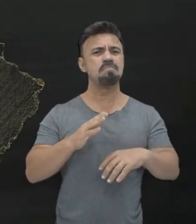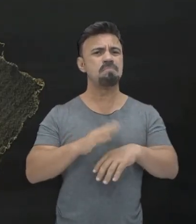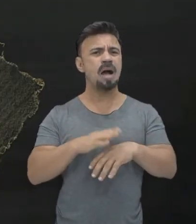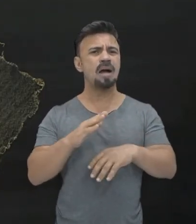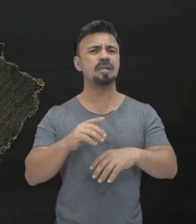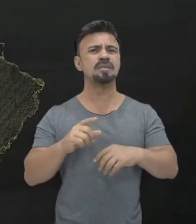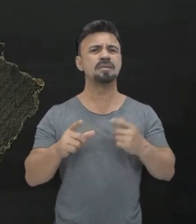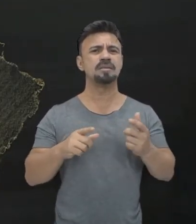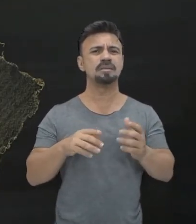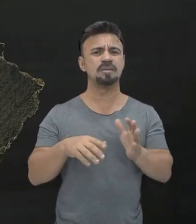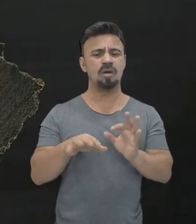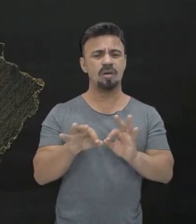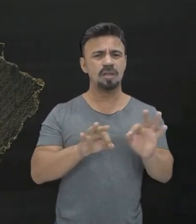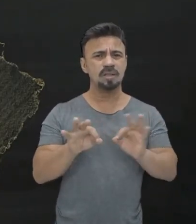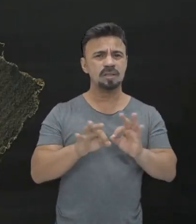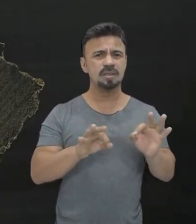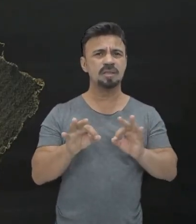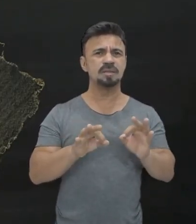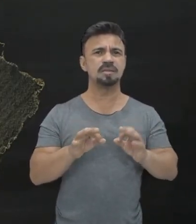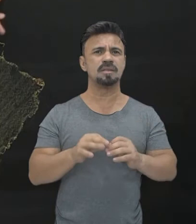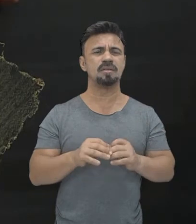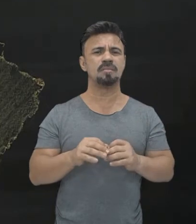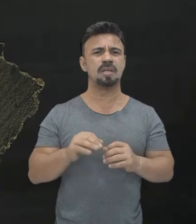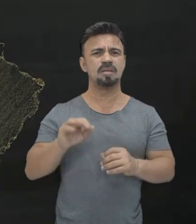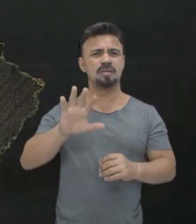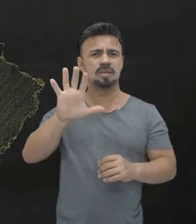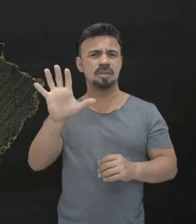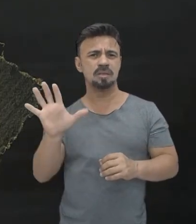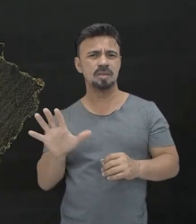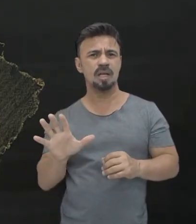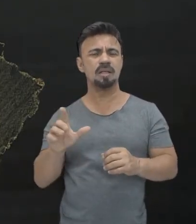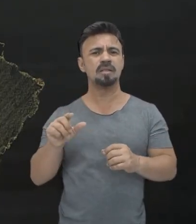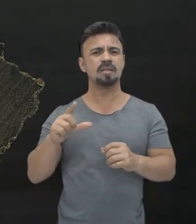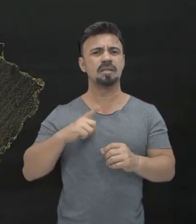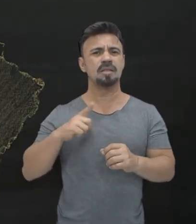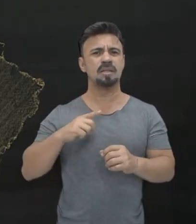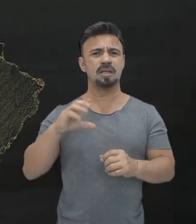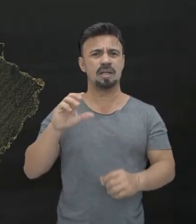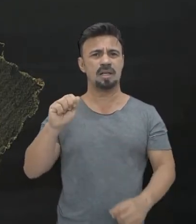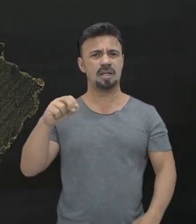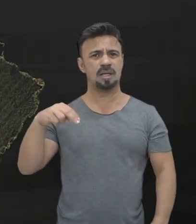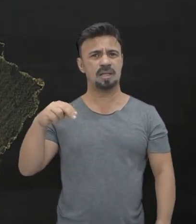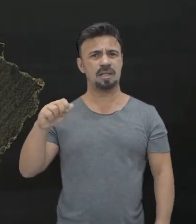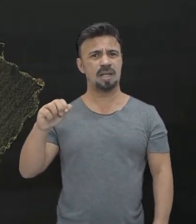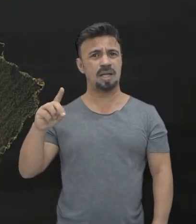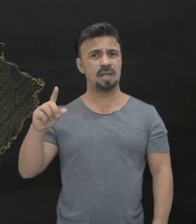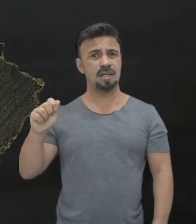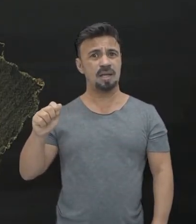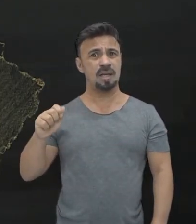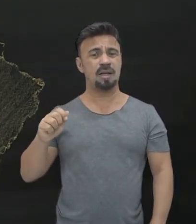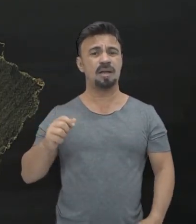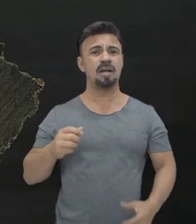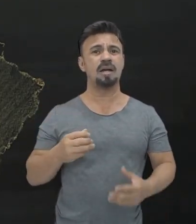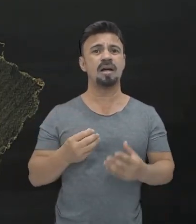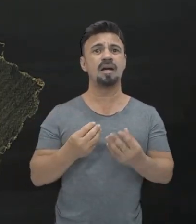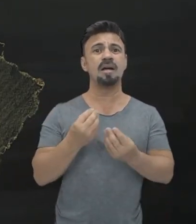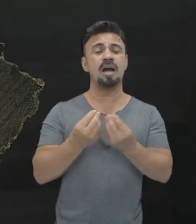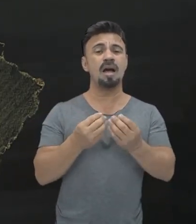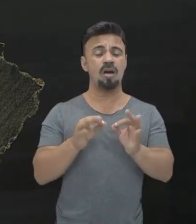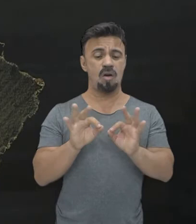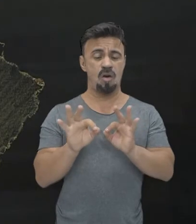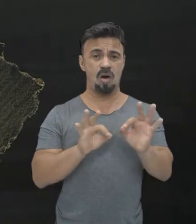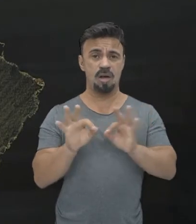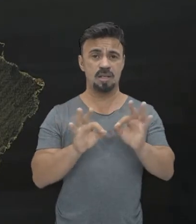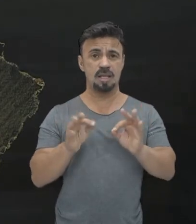que vai ser organizado. Como parte aqui do território do Canadá, não seria daí a América anglo-saxônica, e sim latina. Então, para